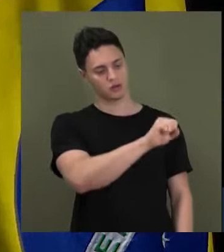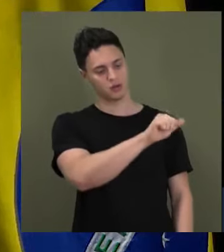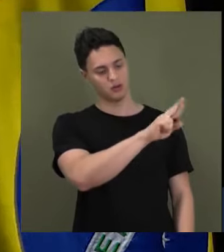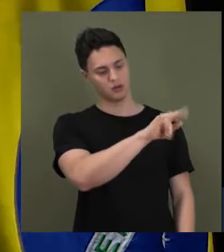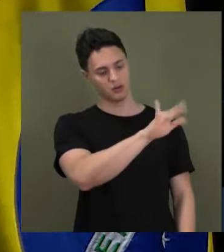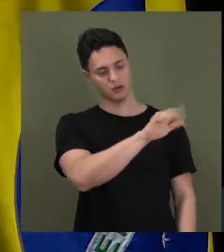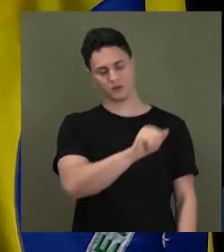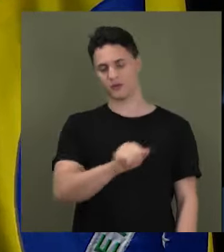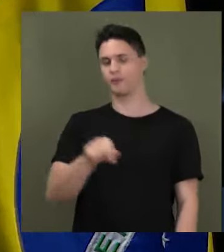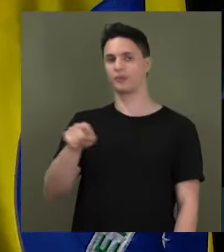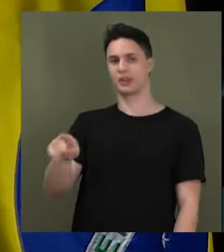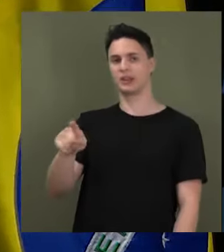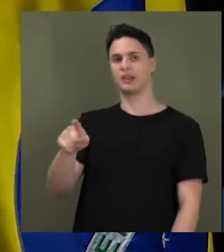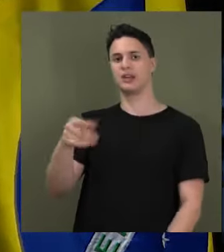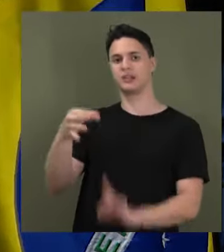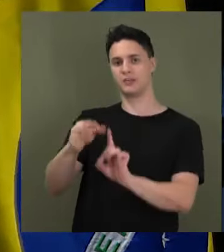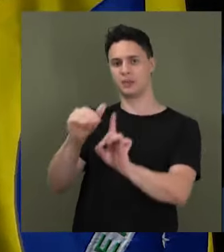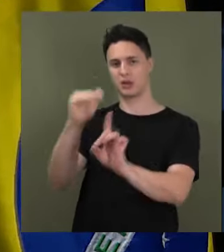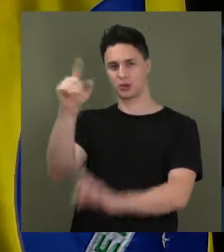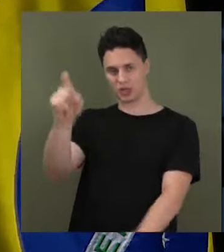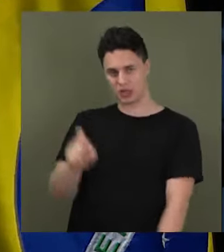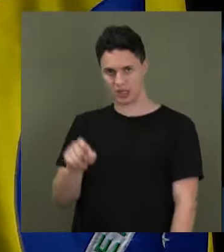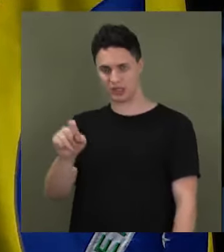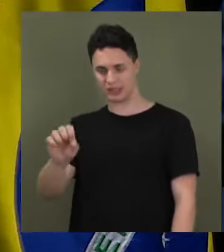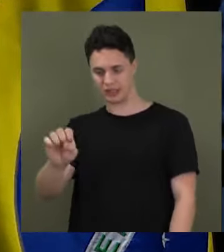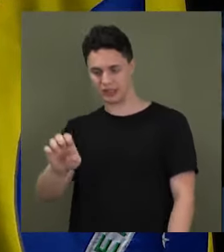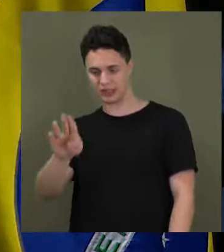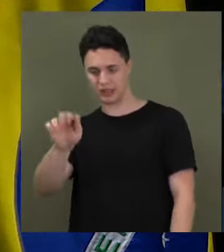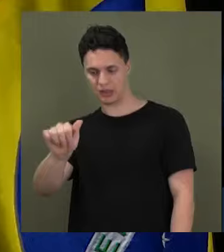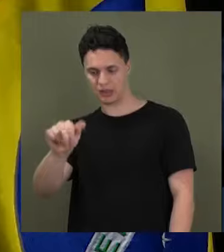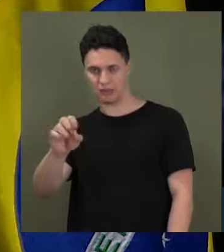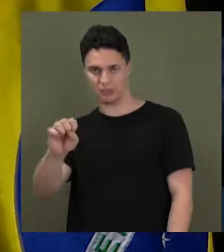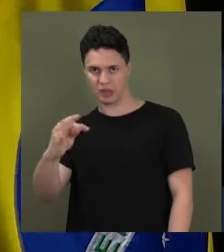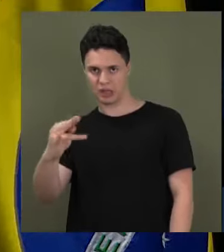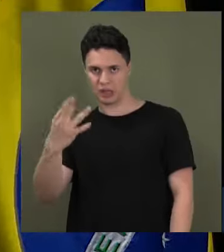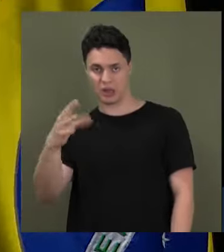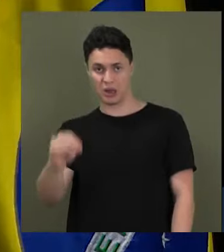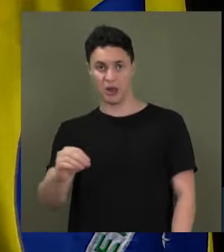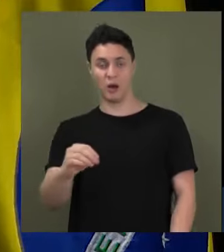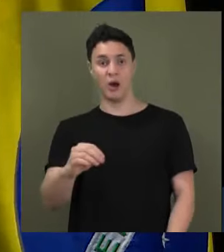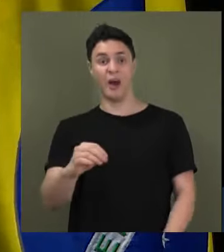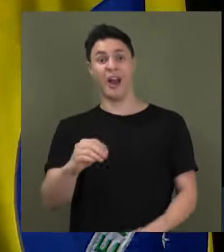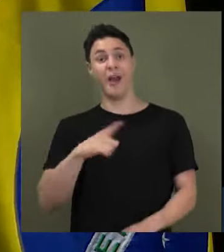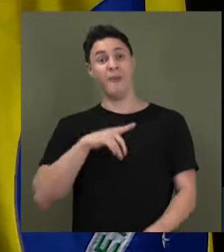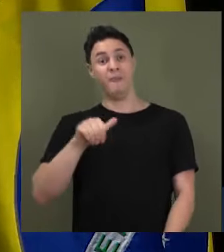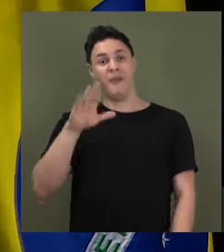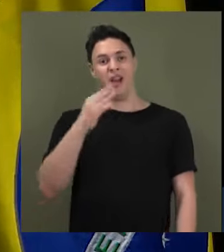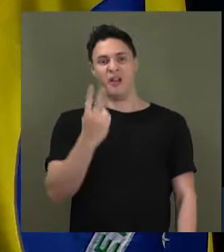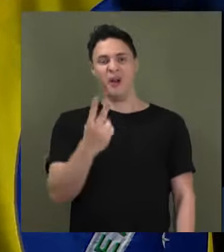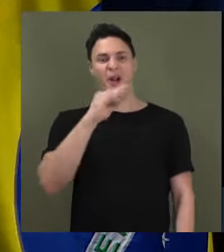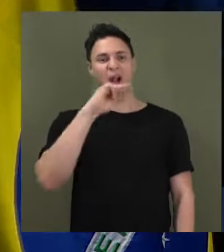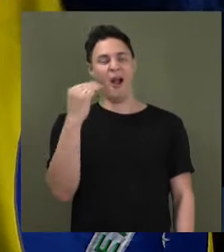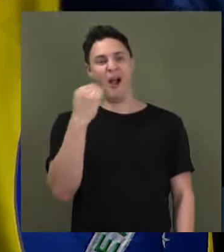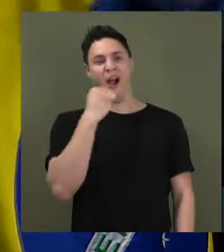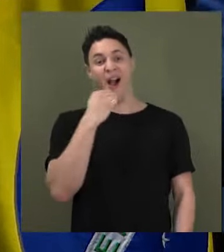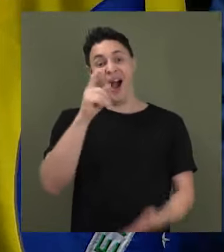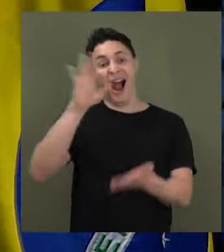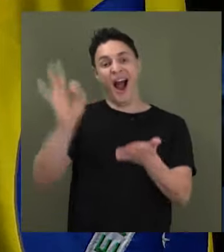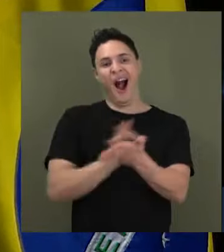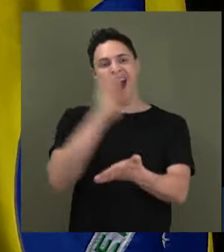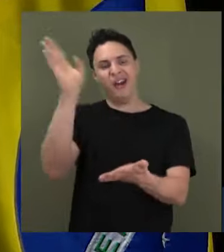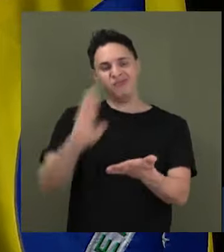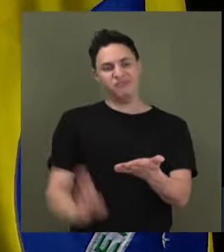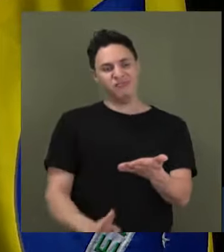Sebastião Coelho, e apoiado por quase 2 milhões de cidadãos brasileiros. É aquele super pedido de impeachment que nós